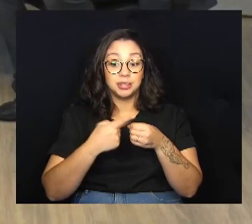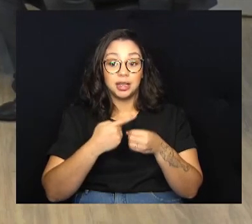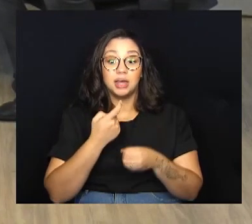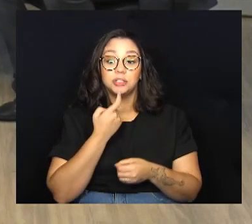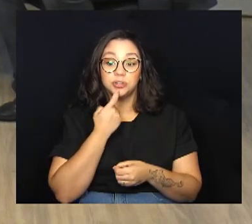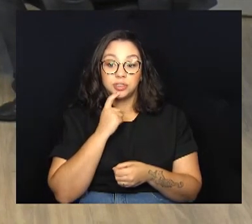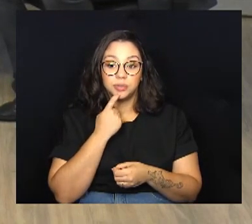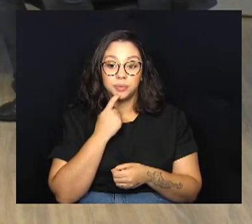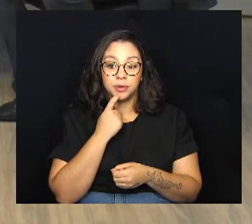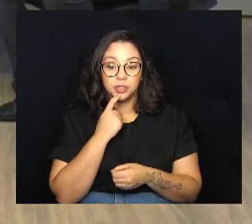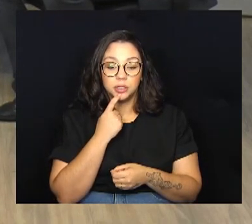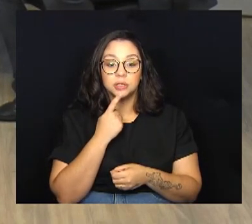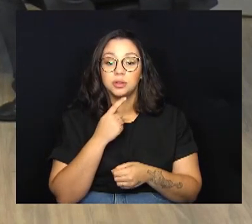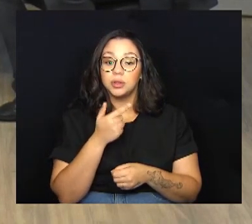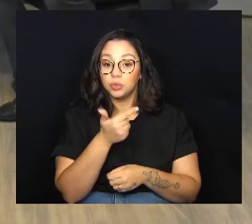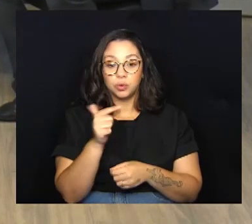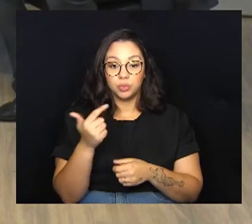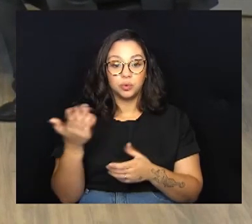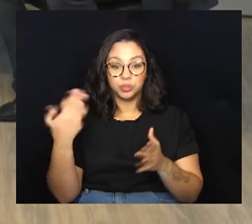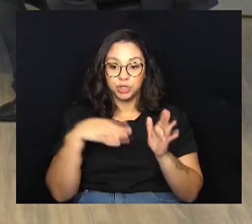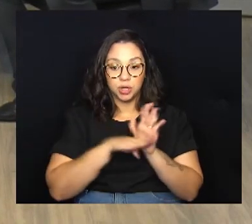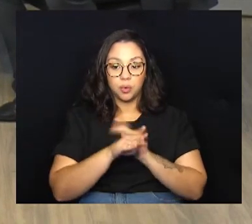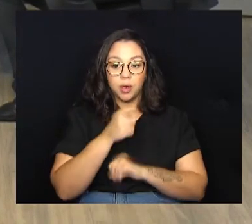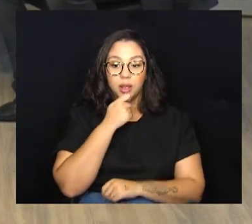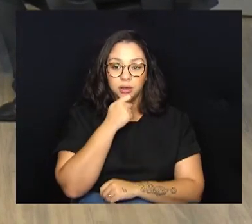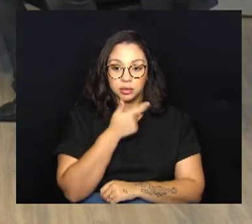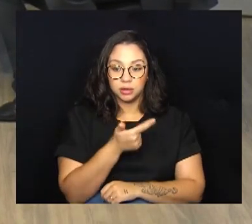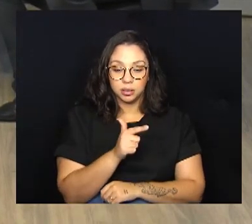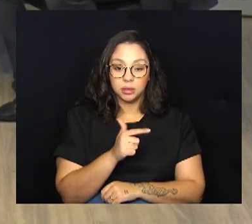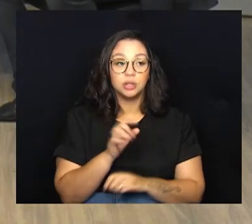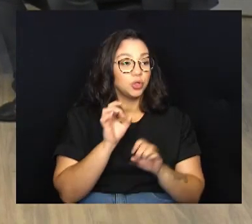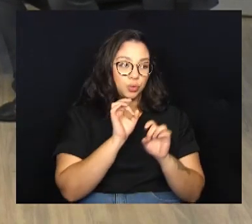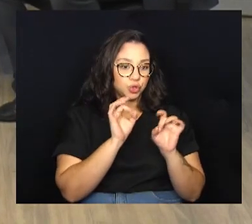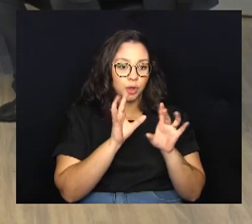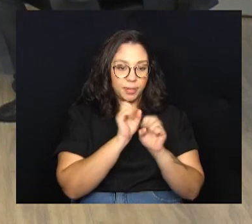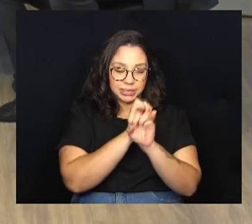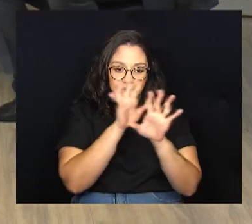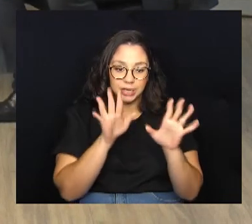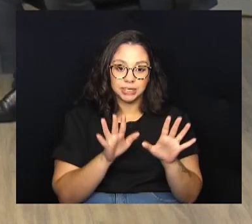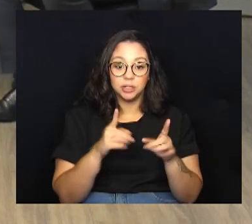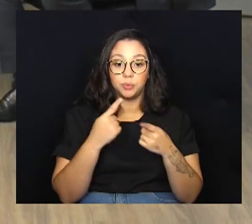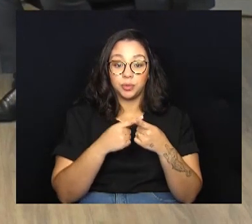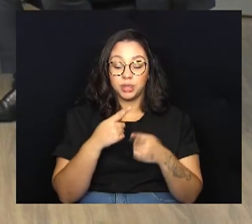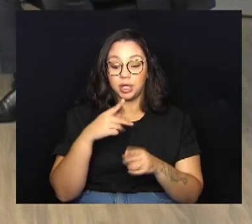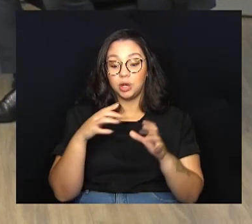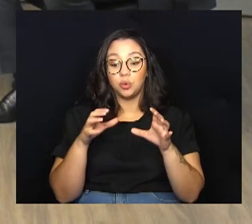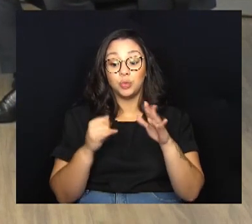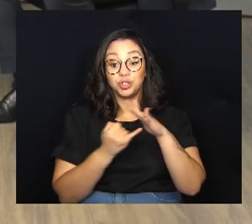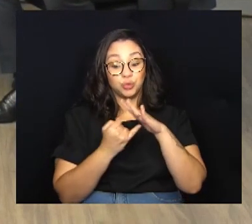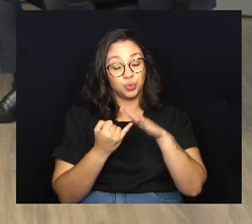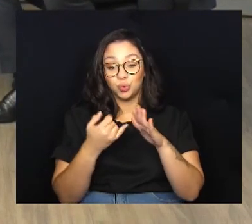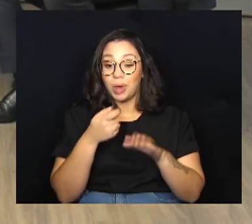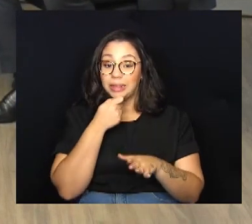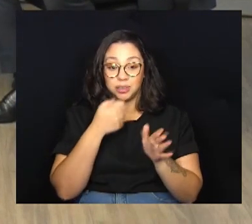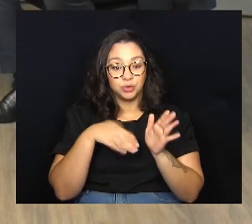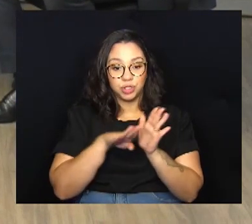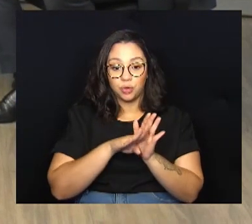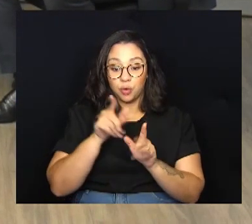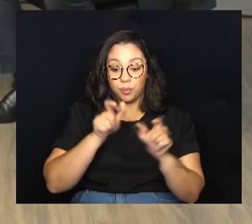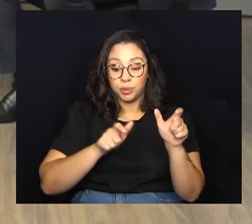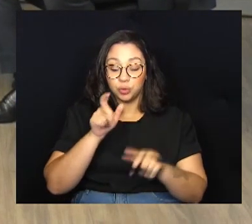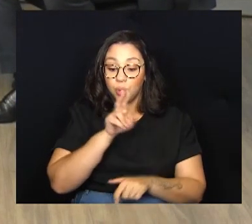central. Então, onde você considera a droga, se ela vicia rápido ou não? No efeito dela, no prazer